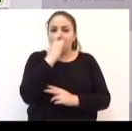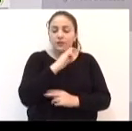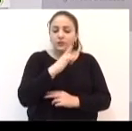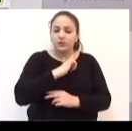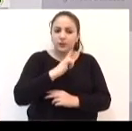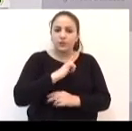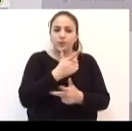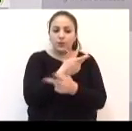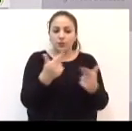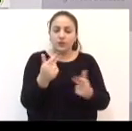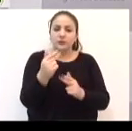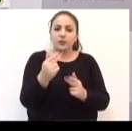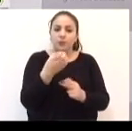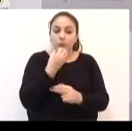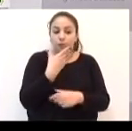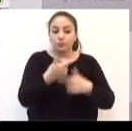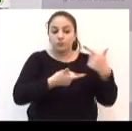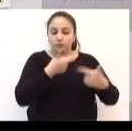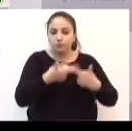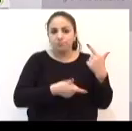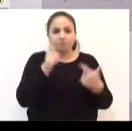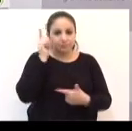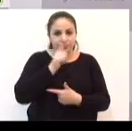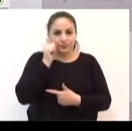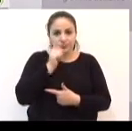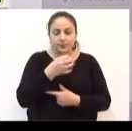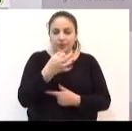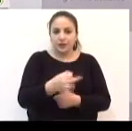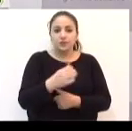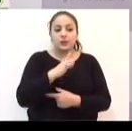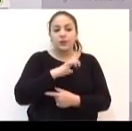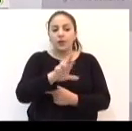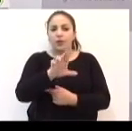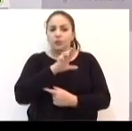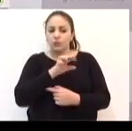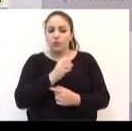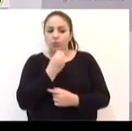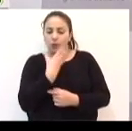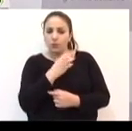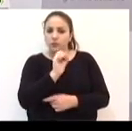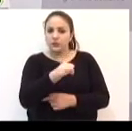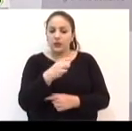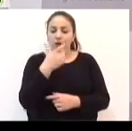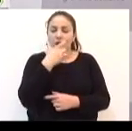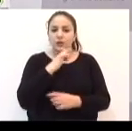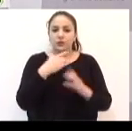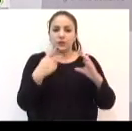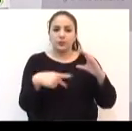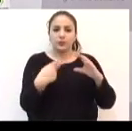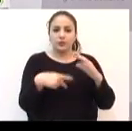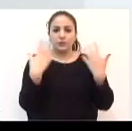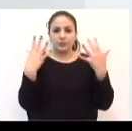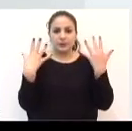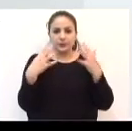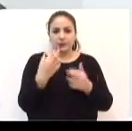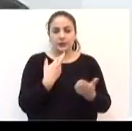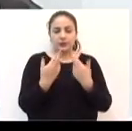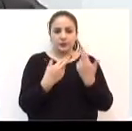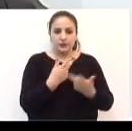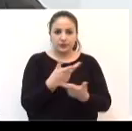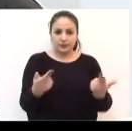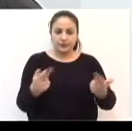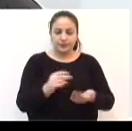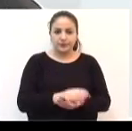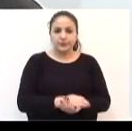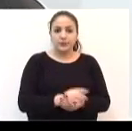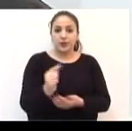peça orçamentária muito bem trabalhada, tivemos êxito sim, eu acho que a Câmara de Vereadores está de parabéns neste sentido. A única emenda